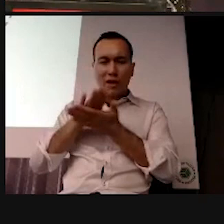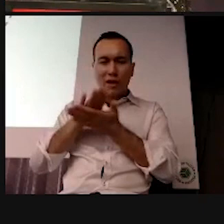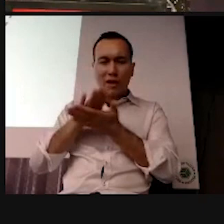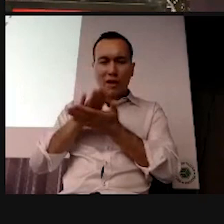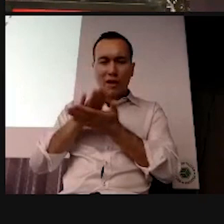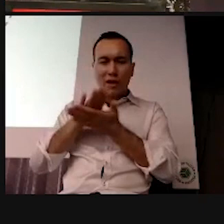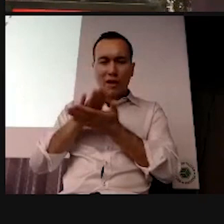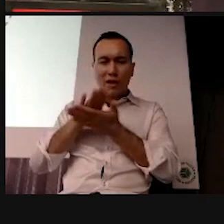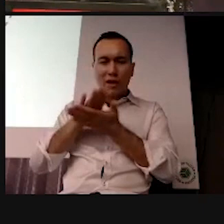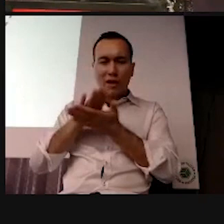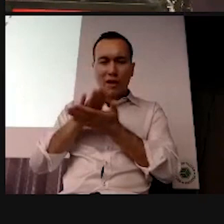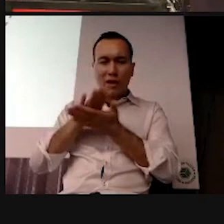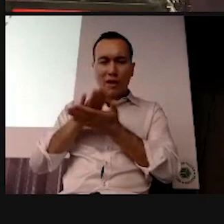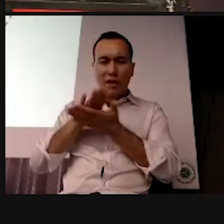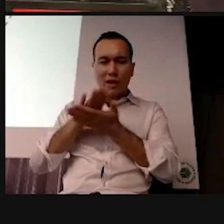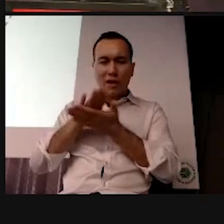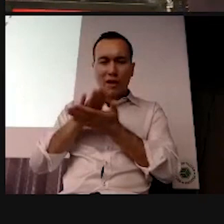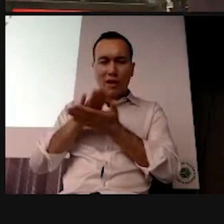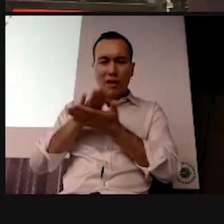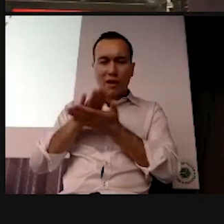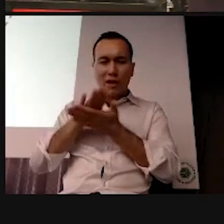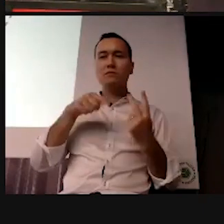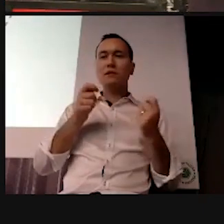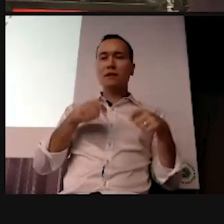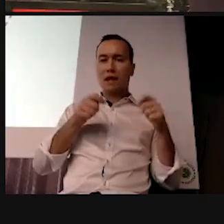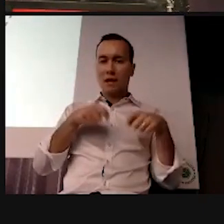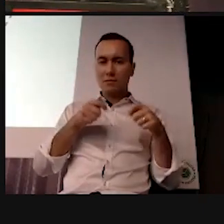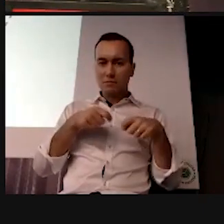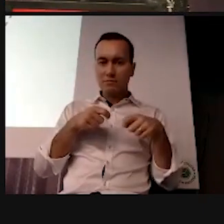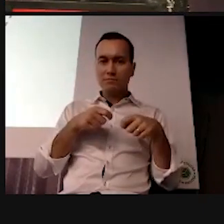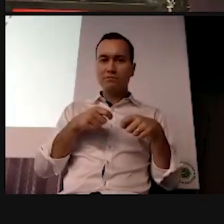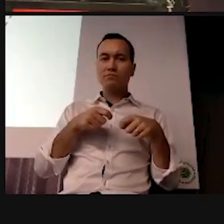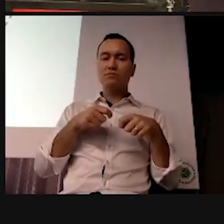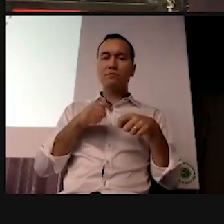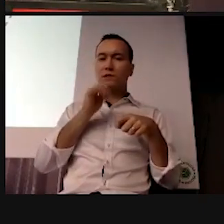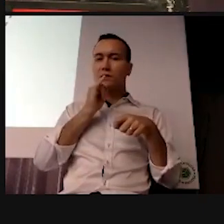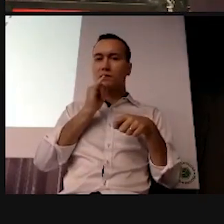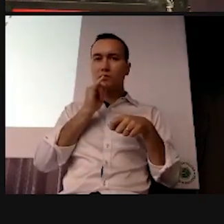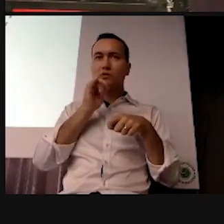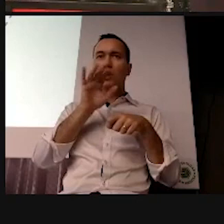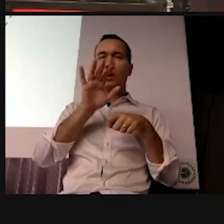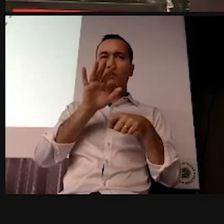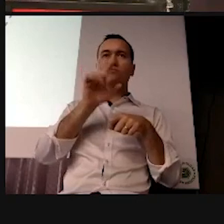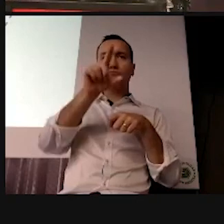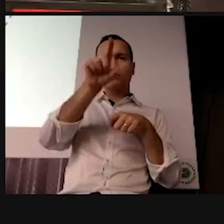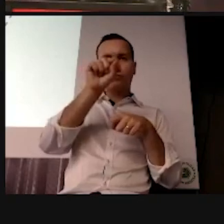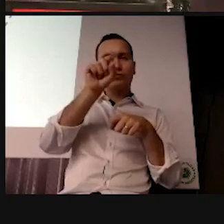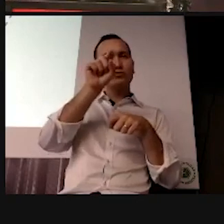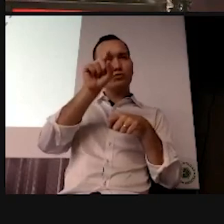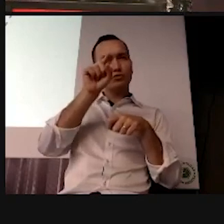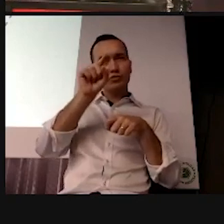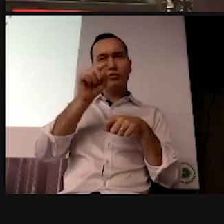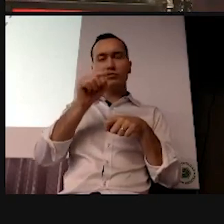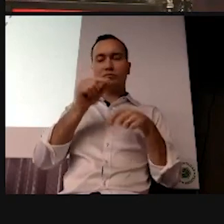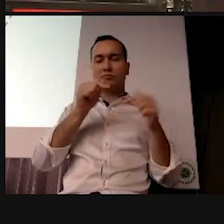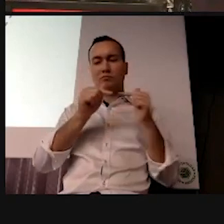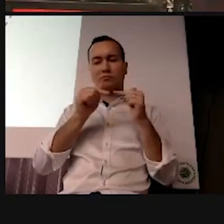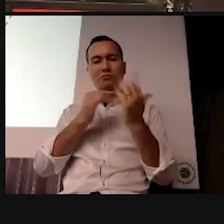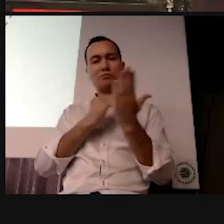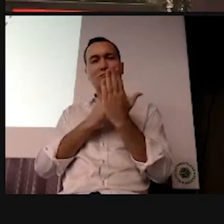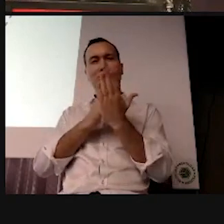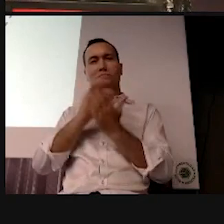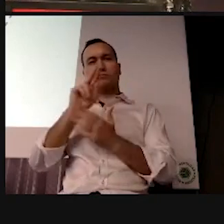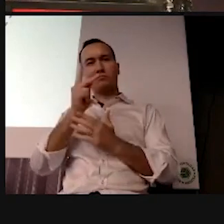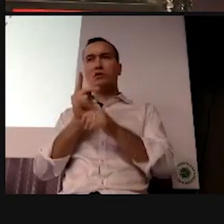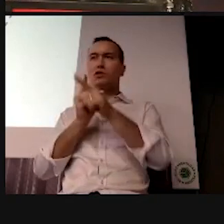toda a empresa. Todo mundo pode fazer treinamento, todo mundo pode fazer recrutamento, não precisa ser só o RH. Tem outro ponto